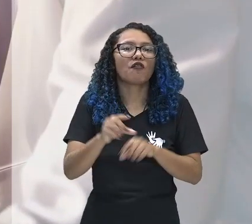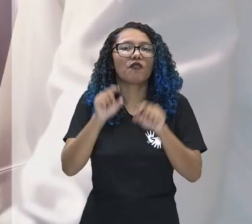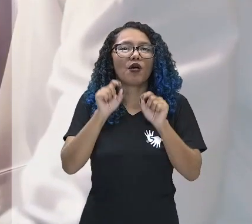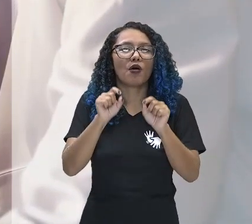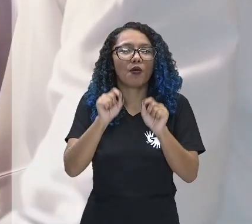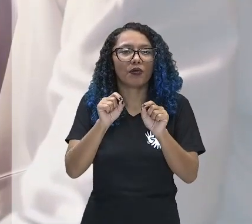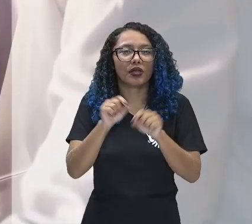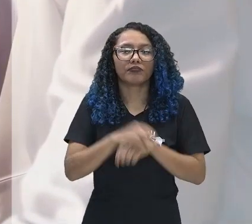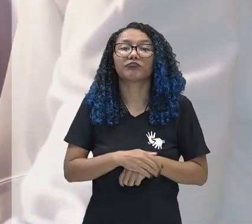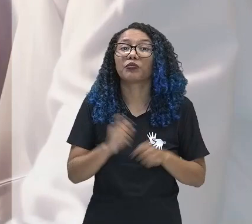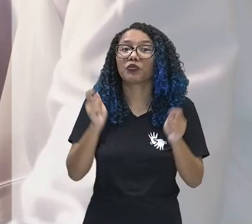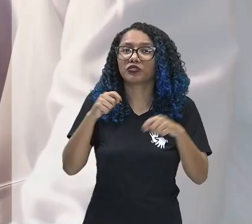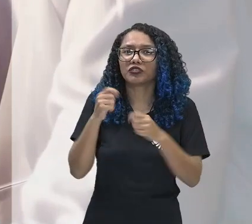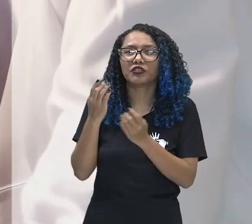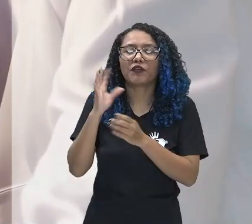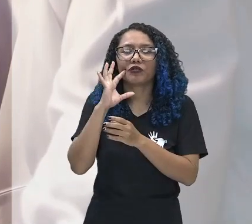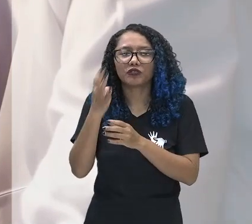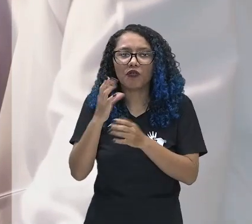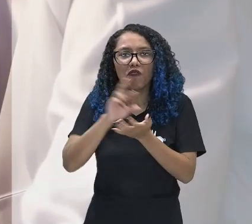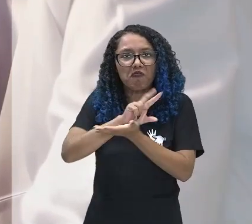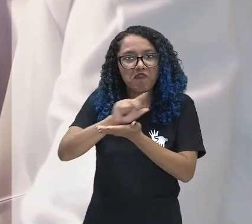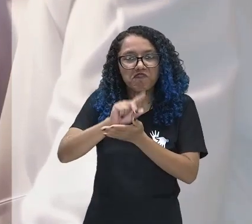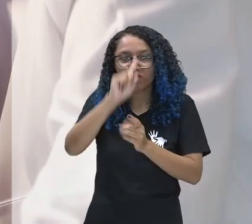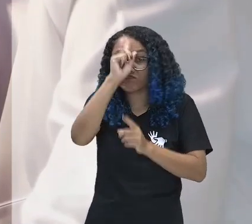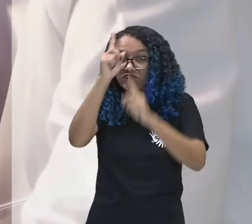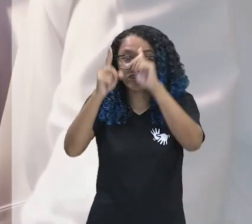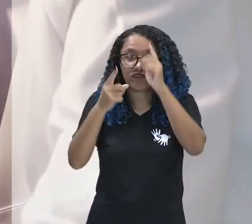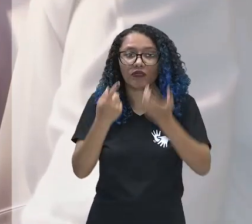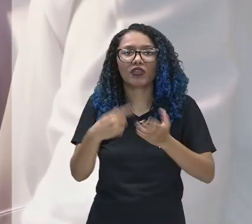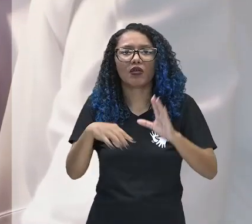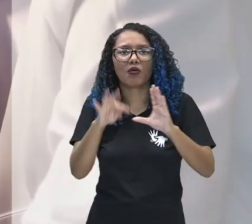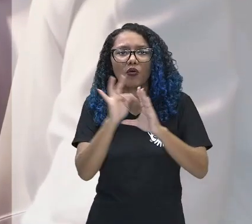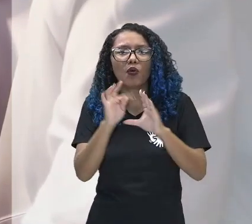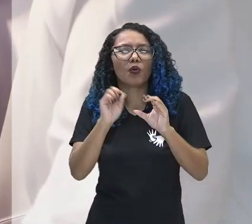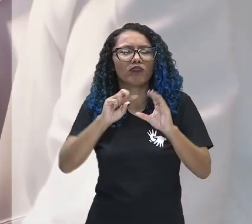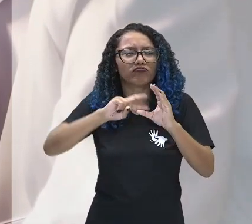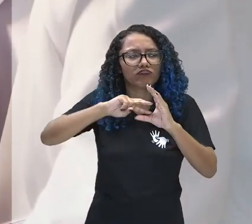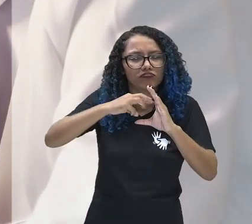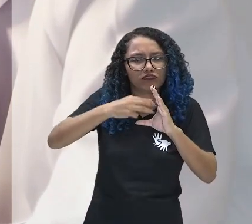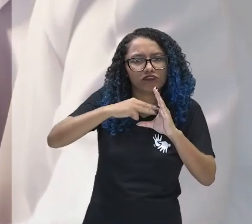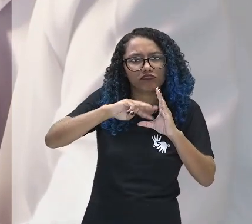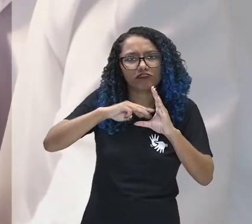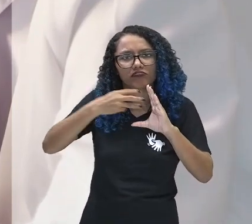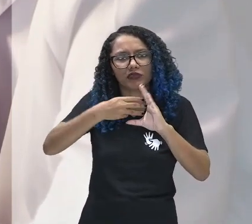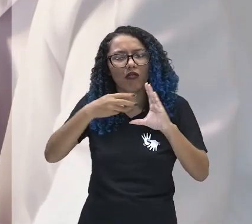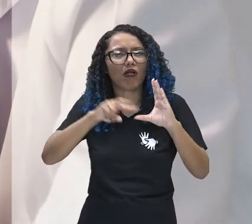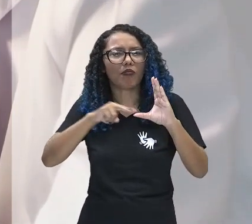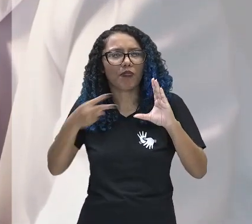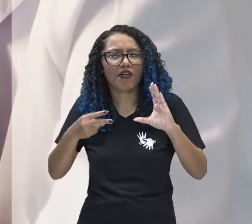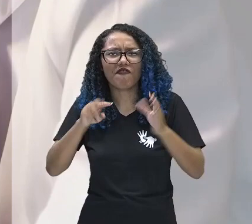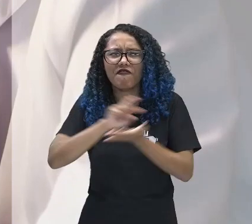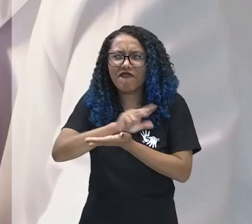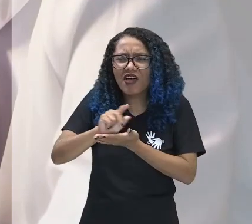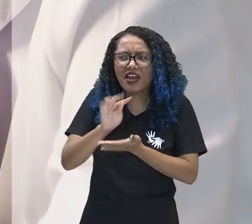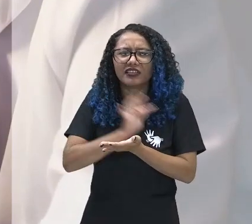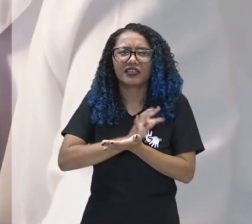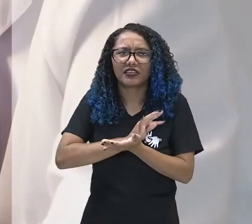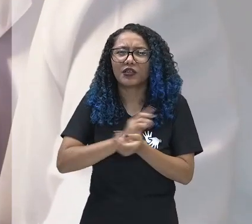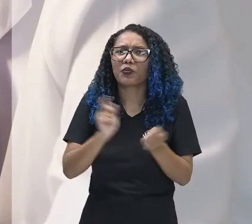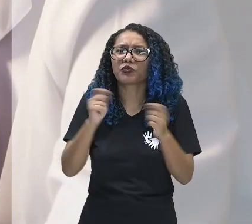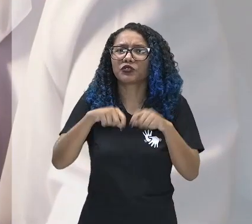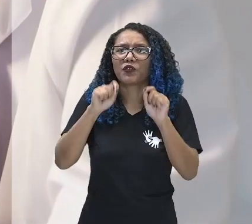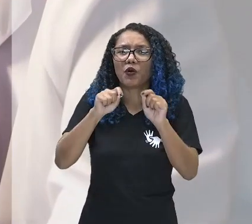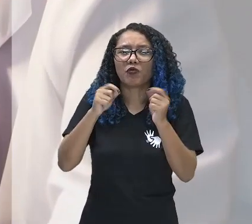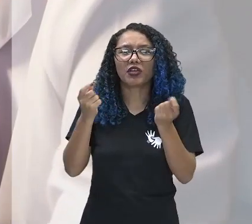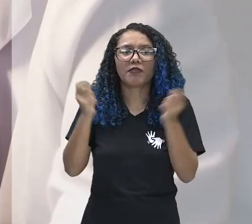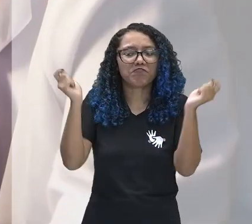criar soluções inovadoras. Transgênicos, células-tronco e outras técnicas abrem um mundo de possibilidades para